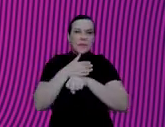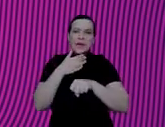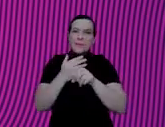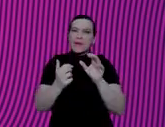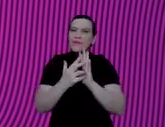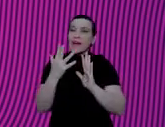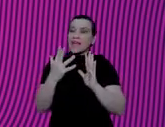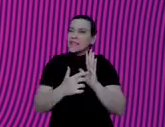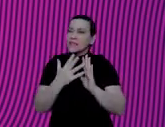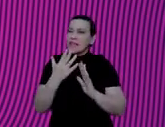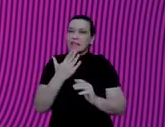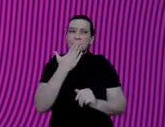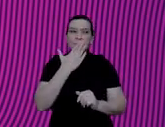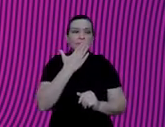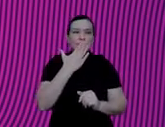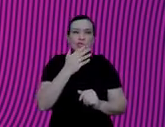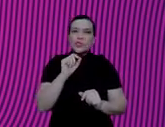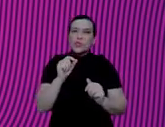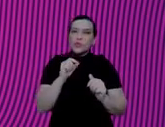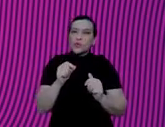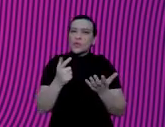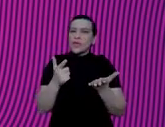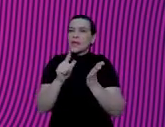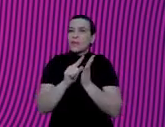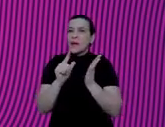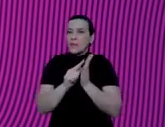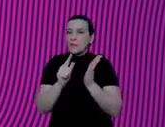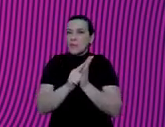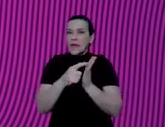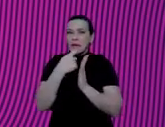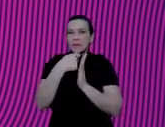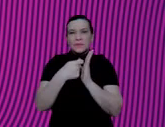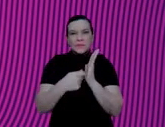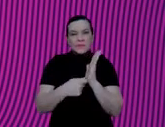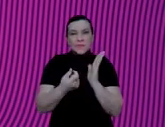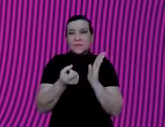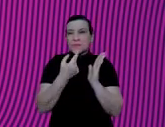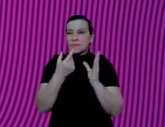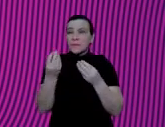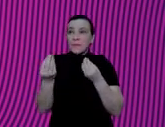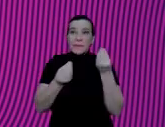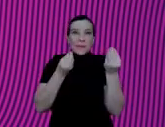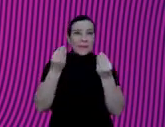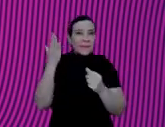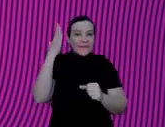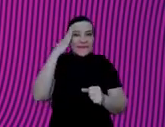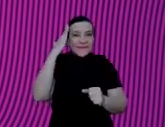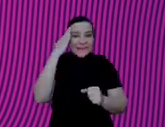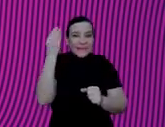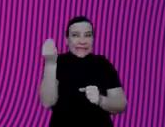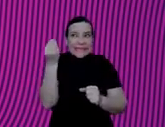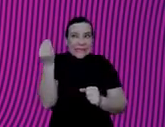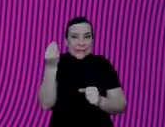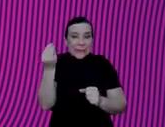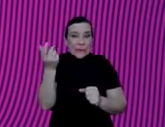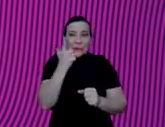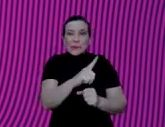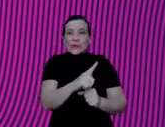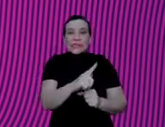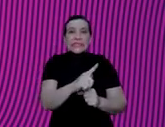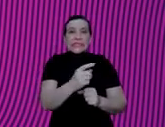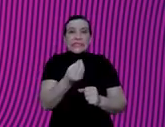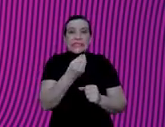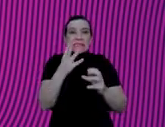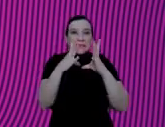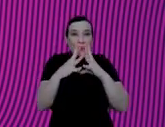prescrições de repetição. Havia uma grande confusão sobre como lidar com essa situação, e a coisa se encaminhou para uma solução